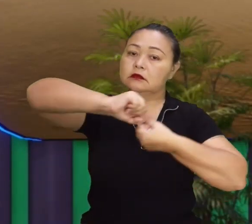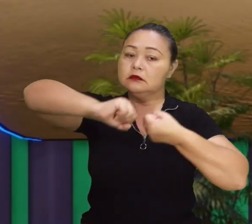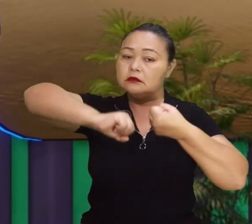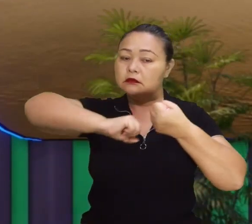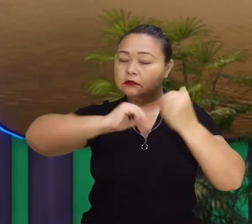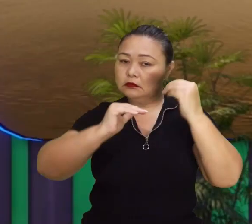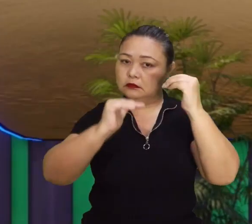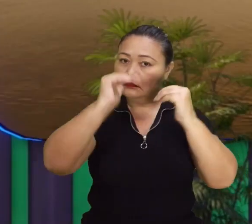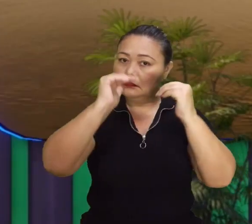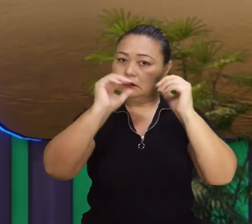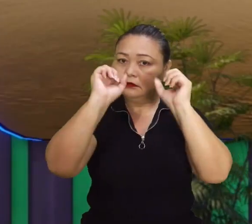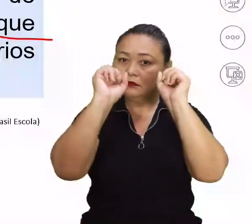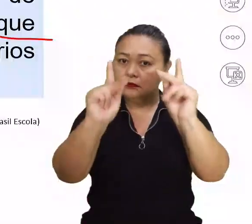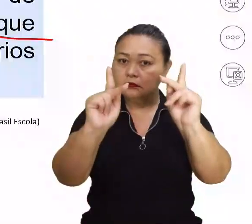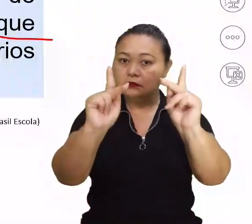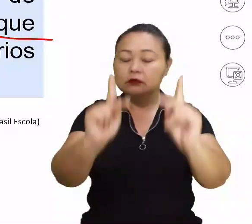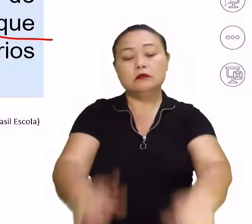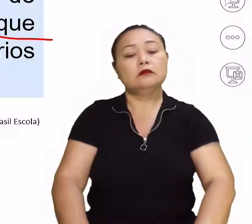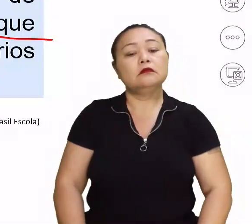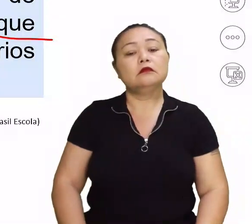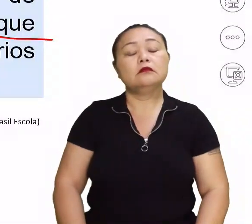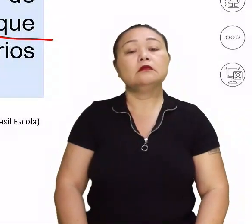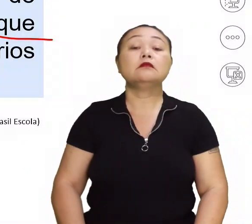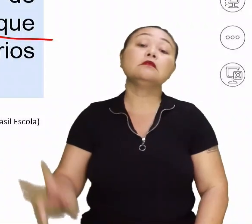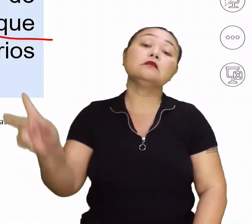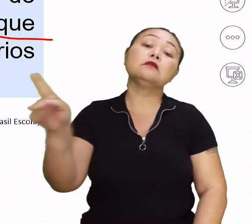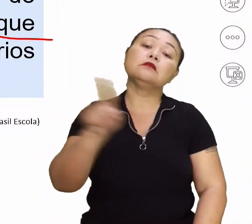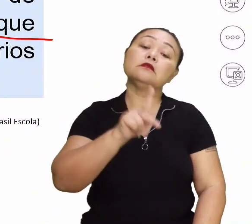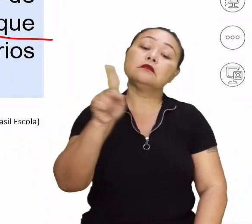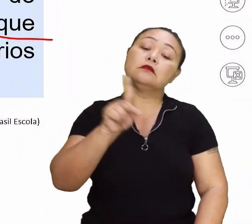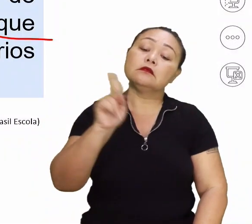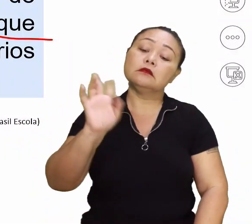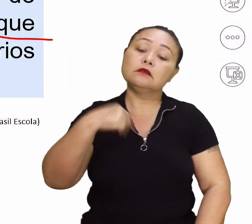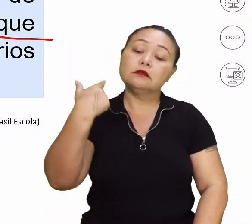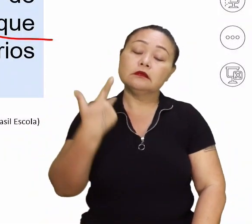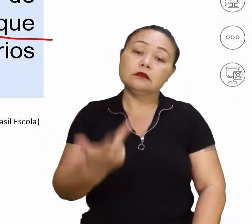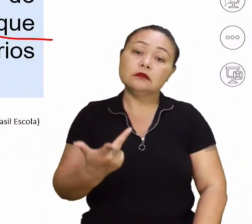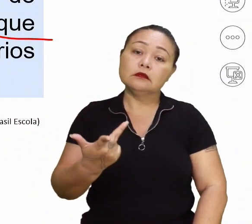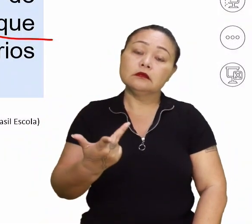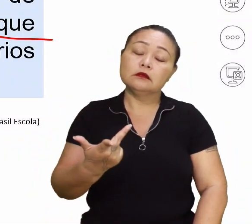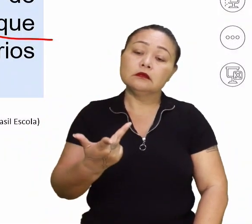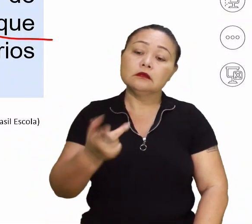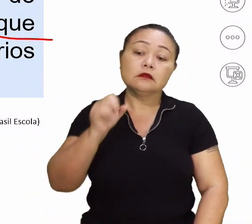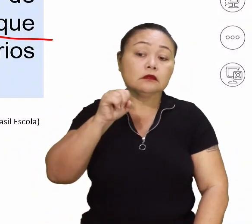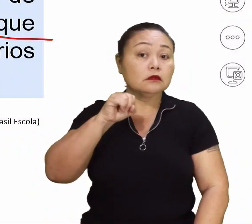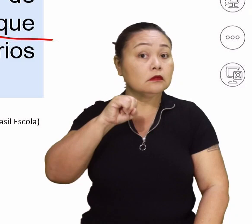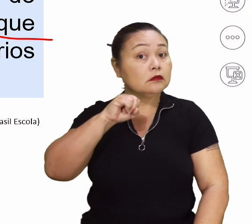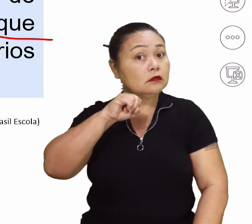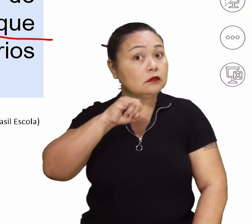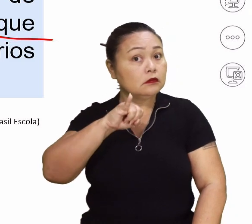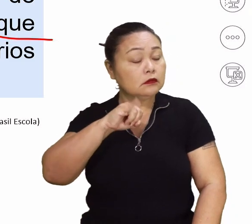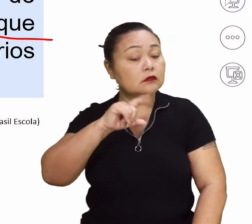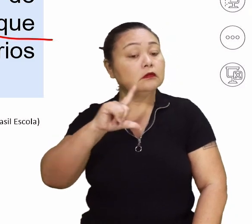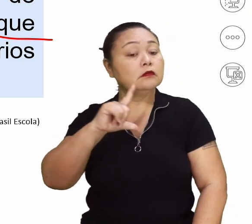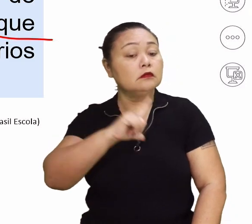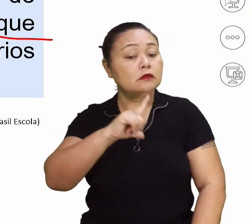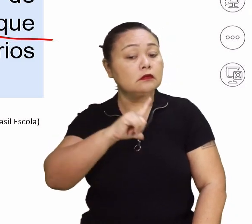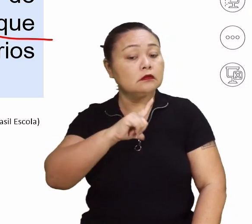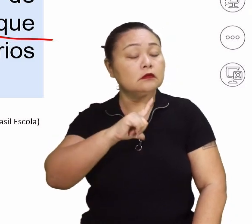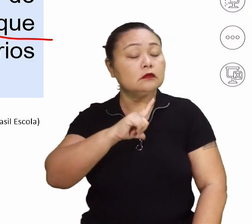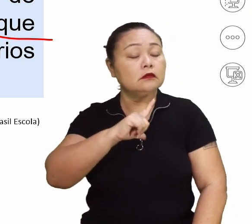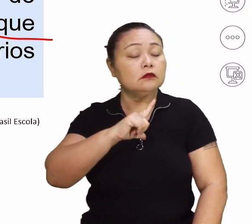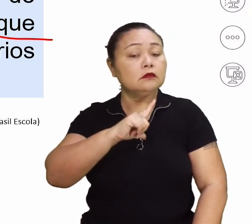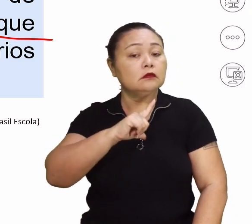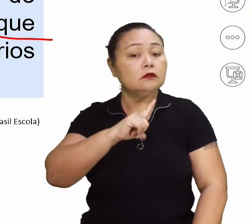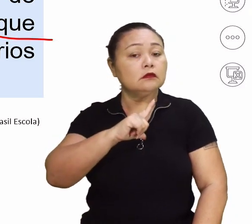ok? Vamos lá no quadro. Professor, então quer dizer, professor, que se nós tivéssemos um maior nível de